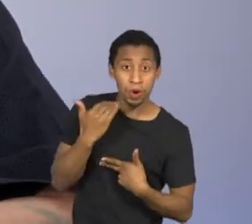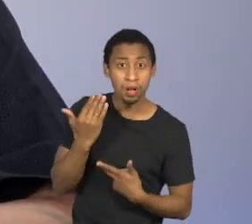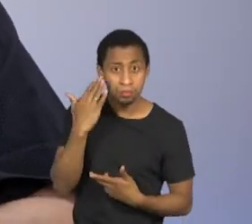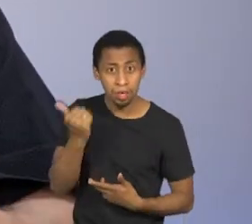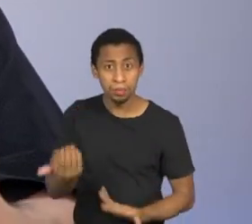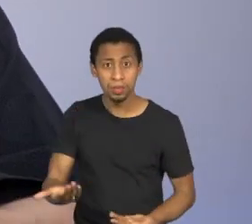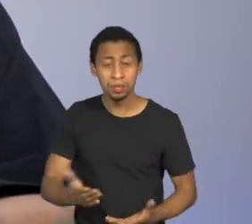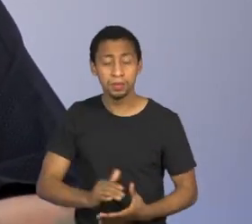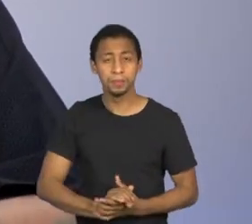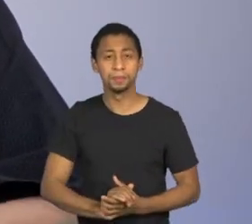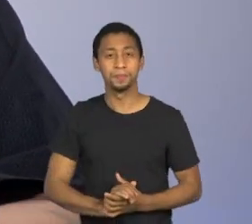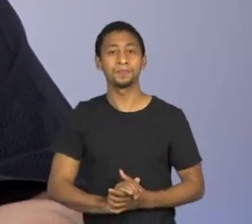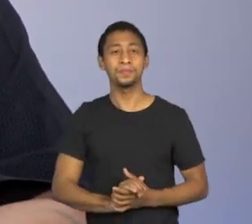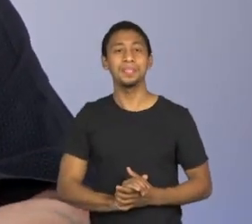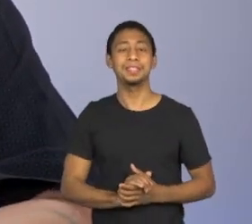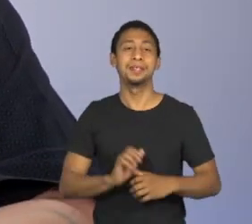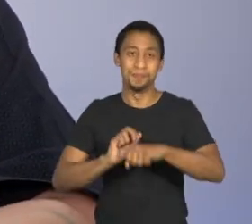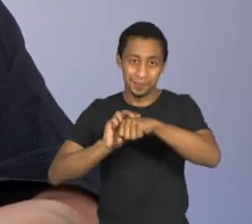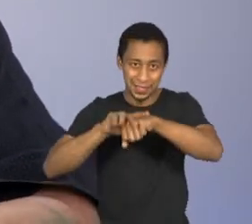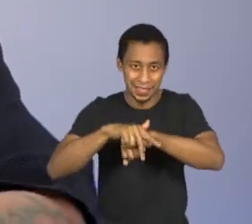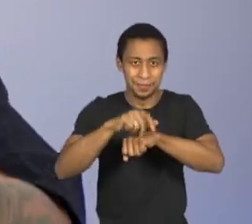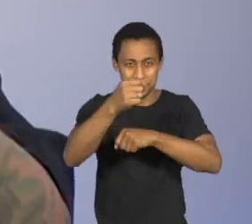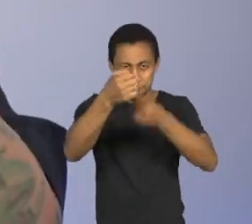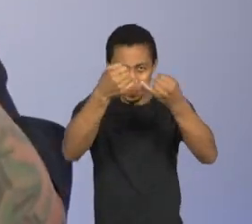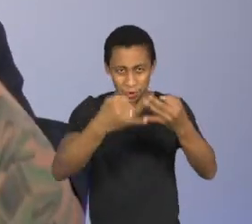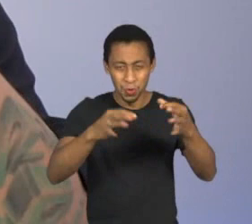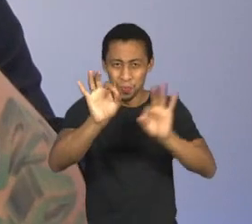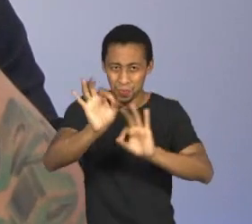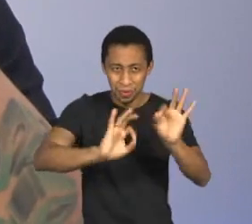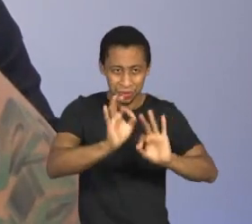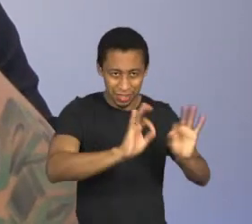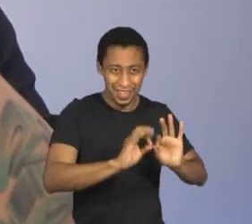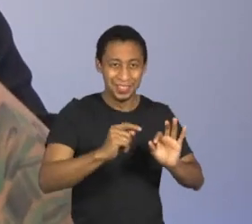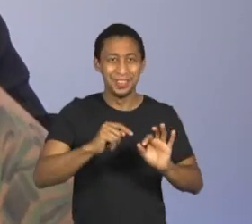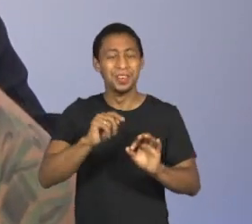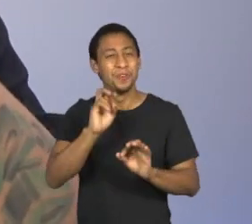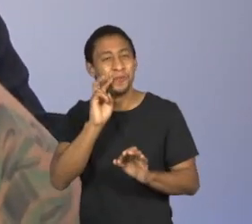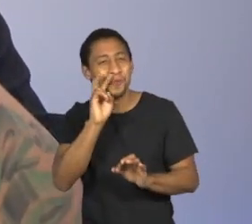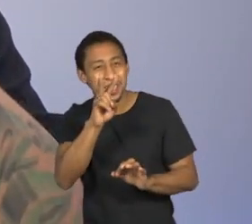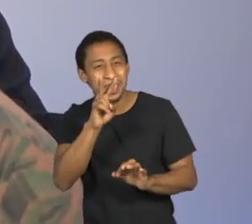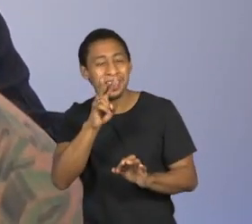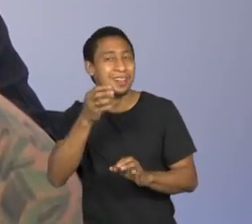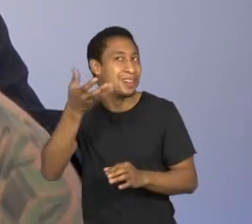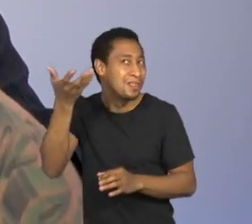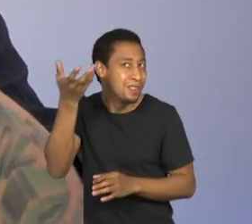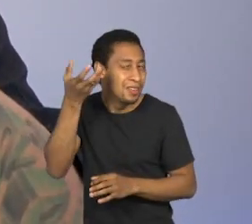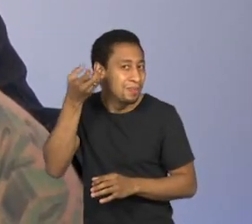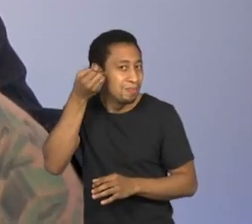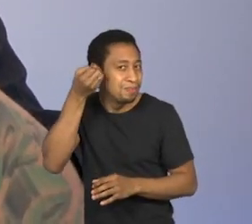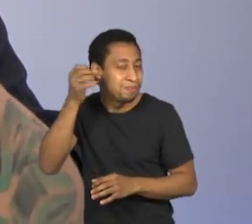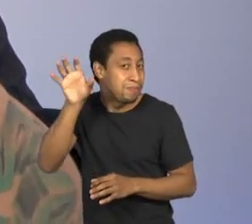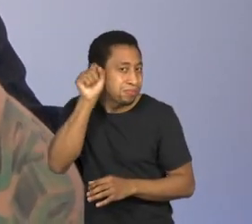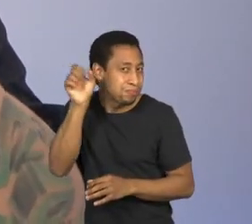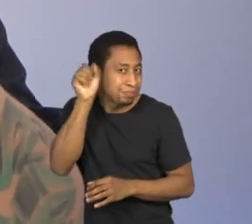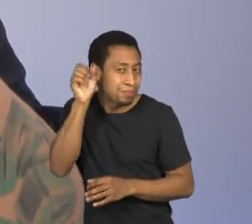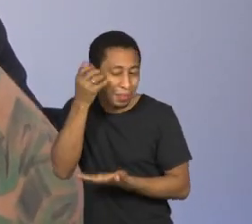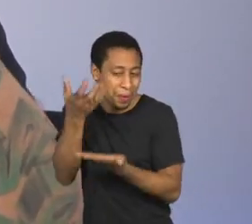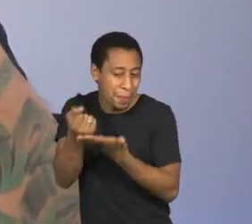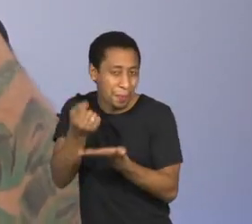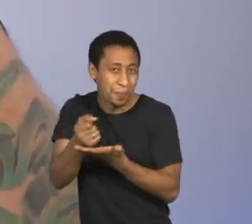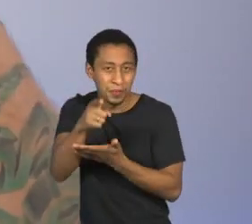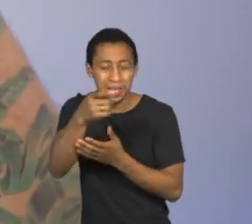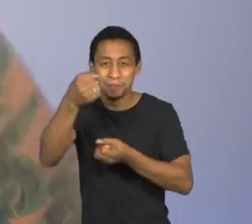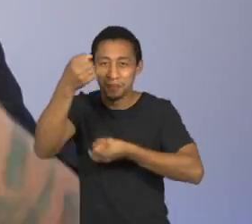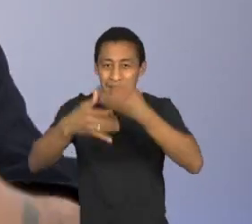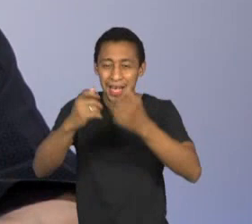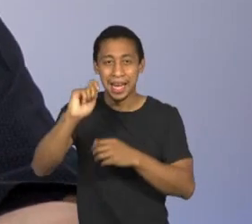Eu vi você falando aí de todos os seus projetos, e aí eu peguei uma fala sua que eu ouvi num podcast chamado Negras Linhas, que você estava falando